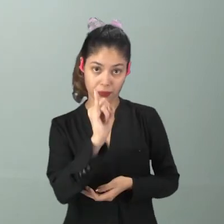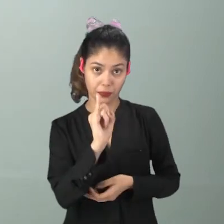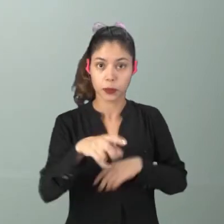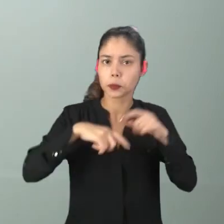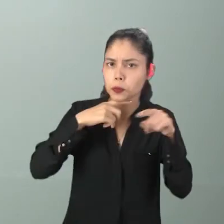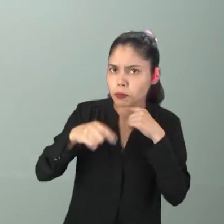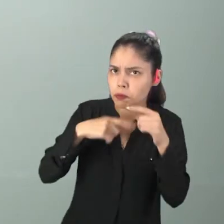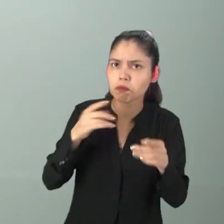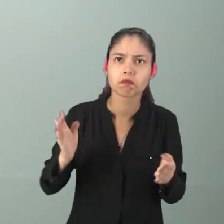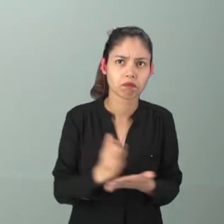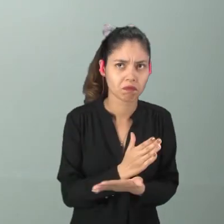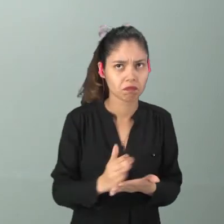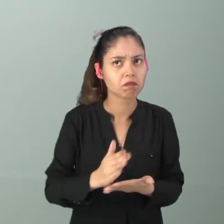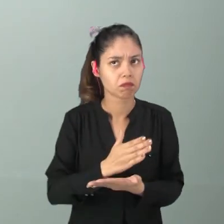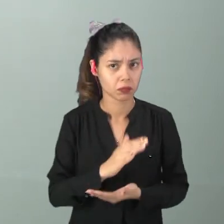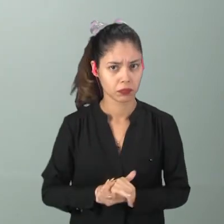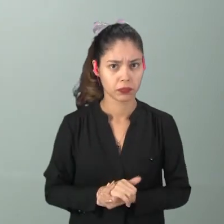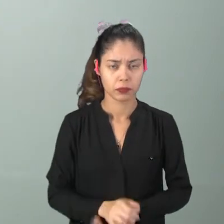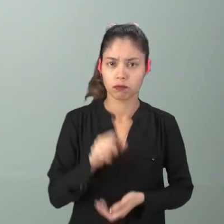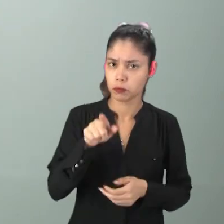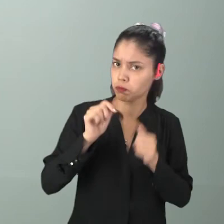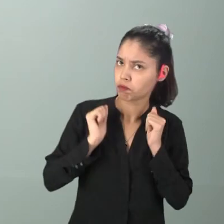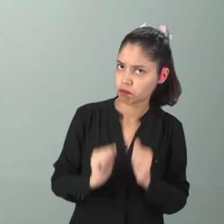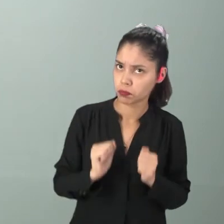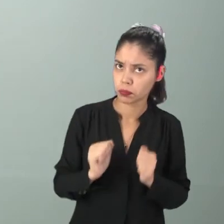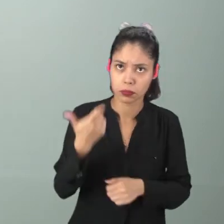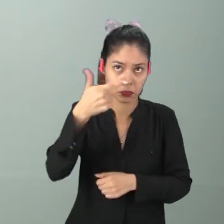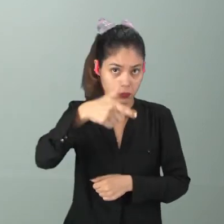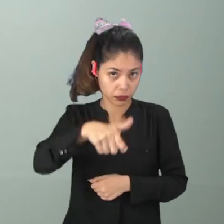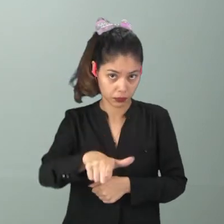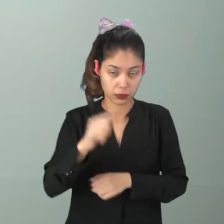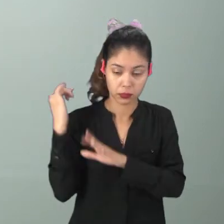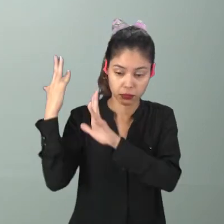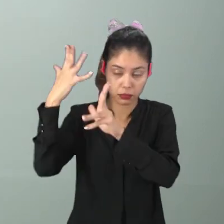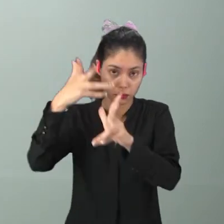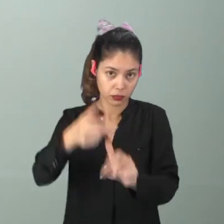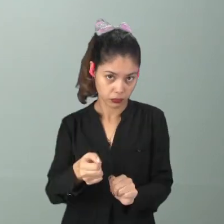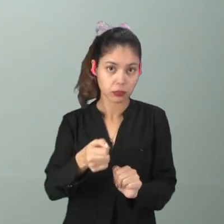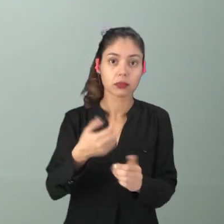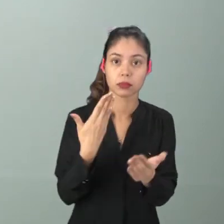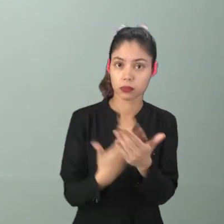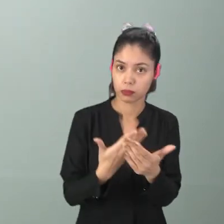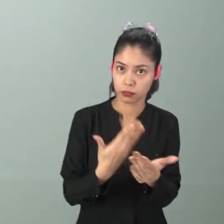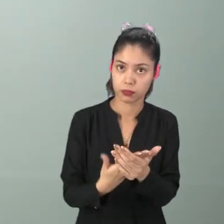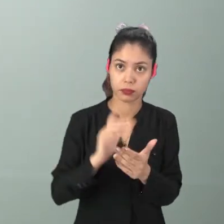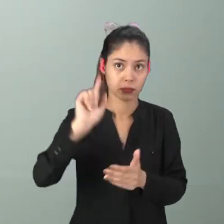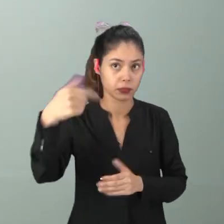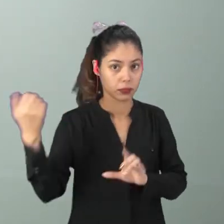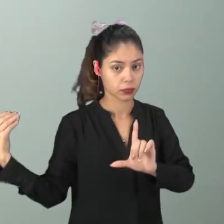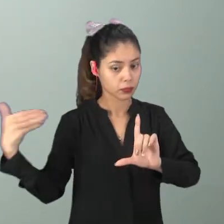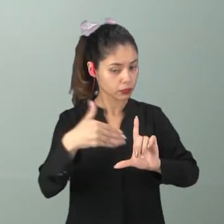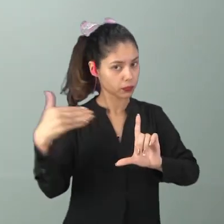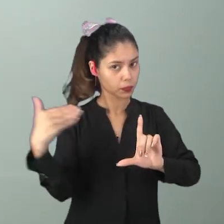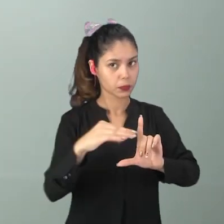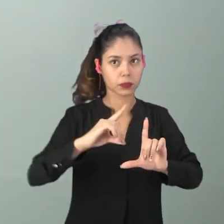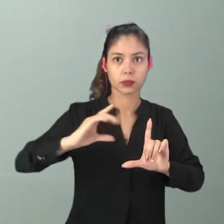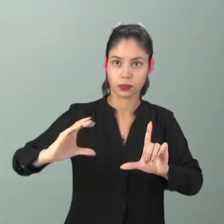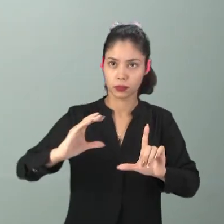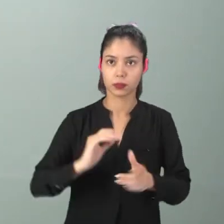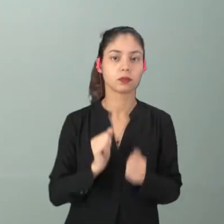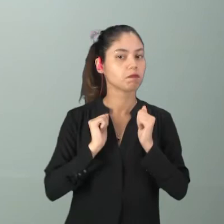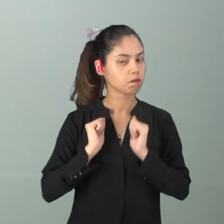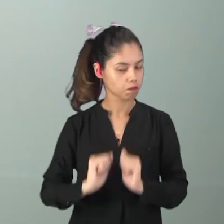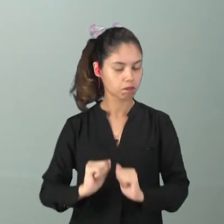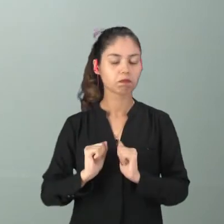alguma dúvida, vocês podem revisar essa aula na plataforma Eduque, que é onde